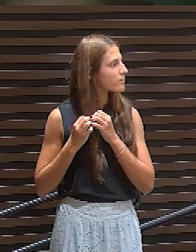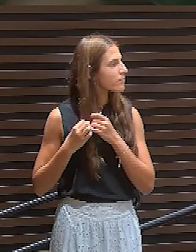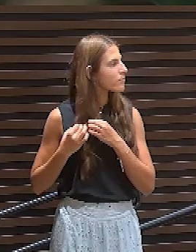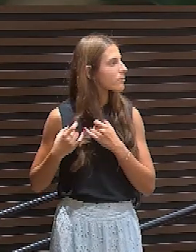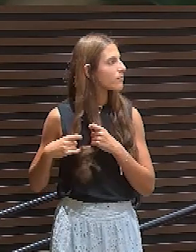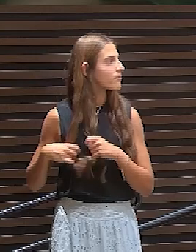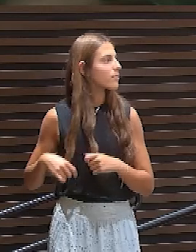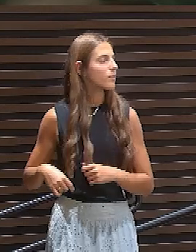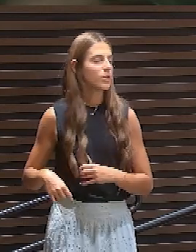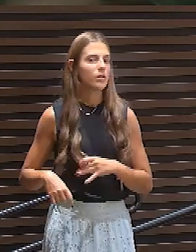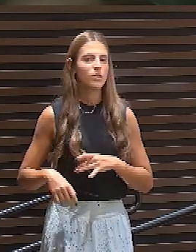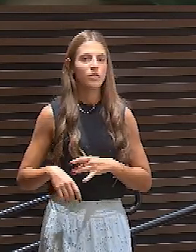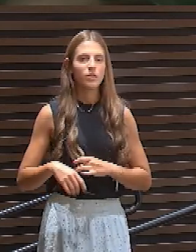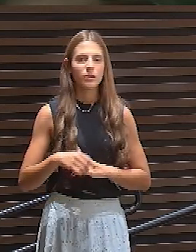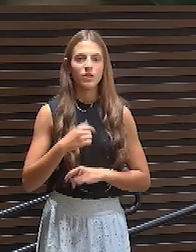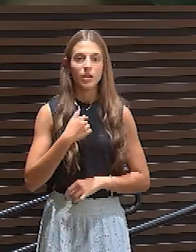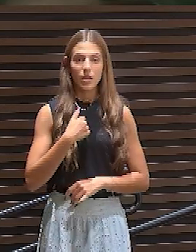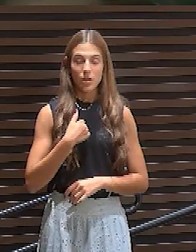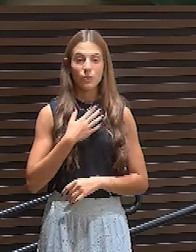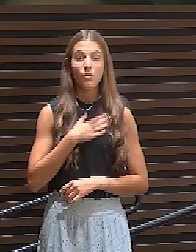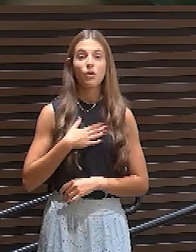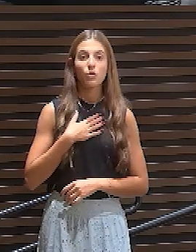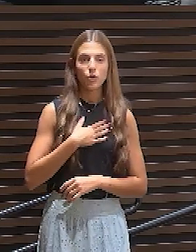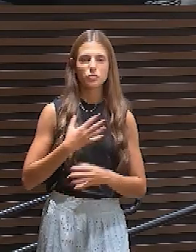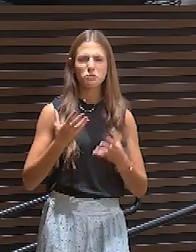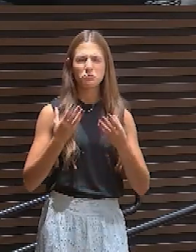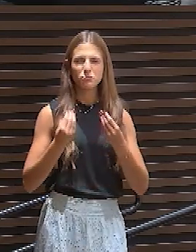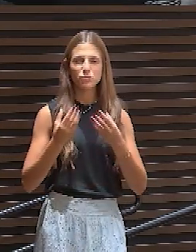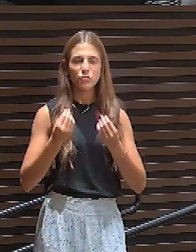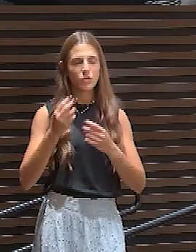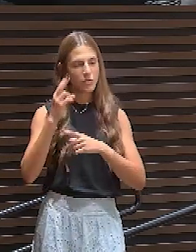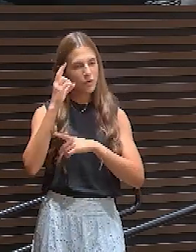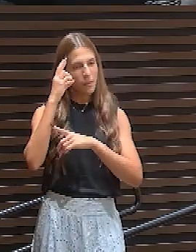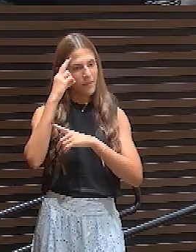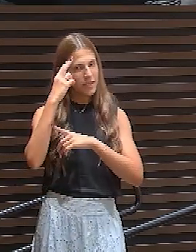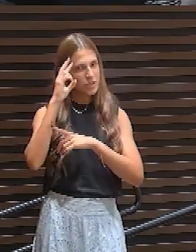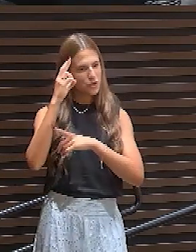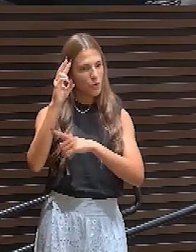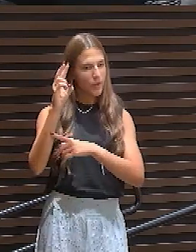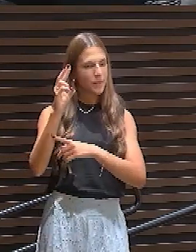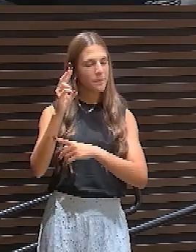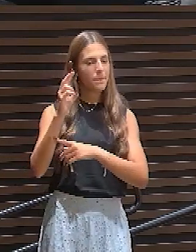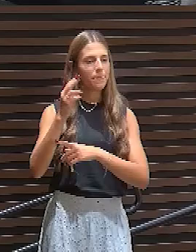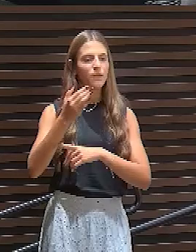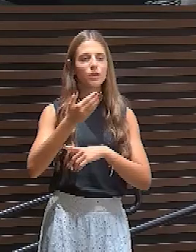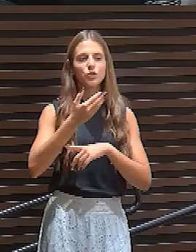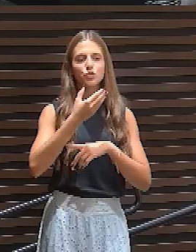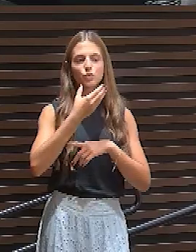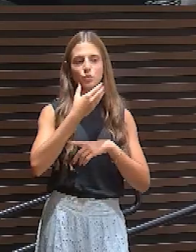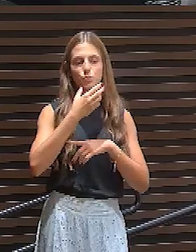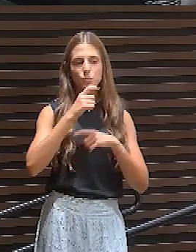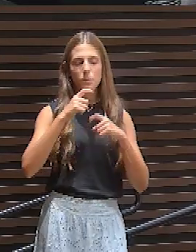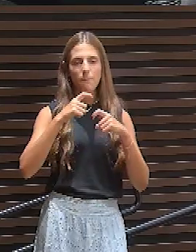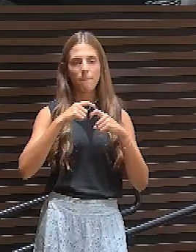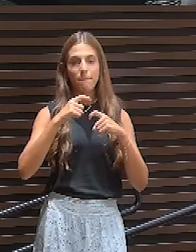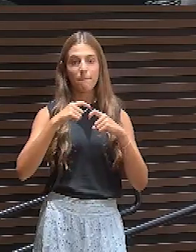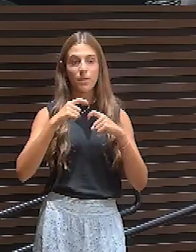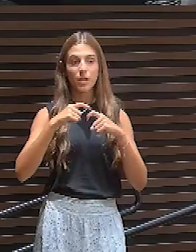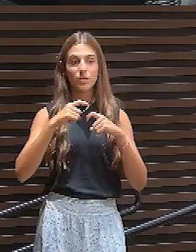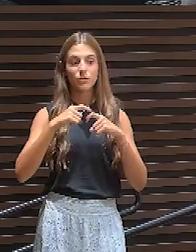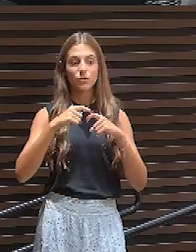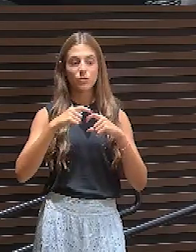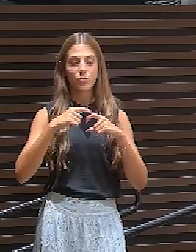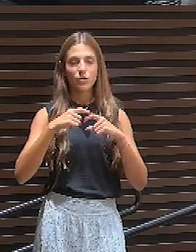E eu gosto muito de uma história de um médico, de um jovem que estava formando-se.